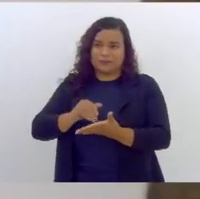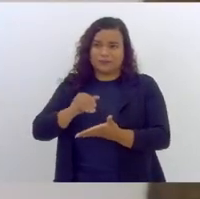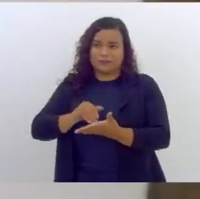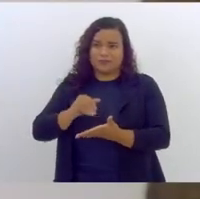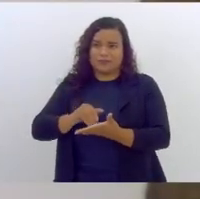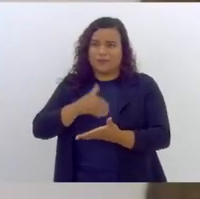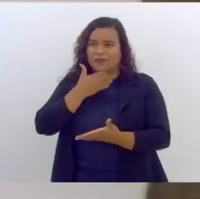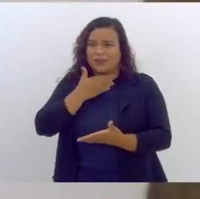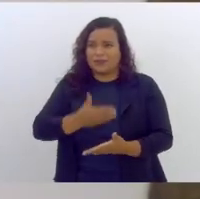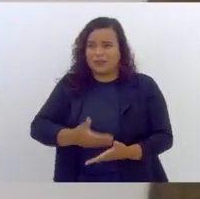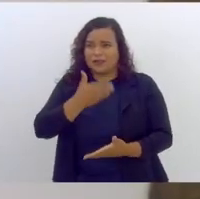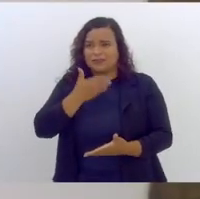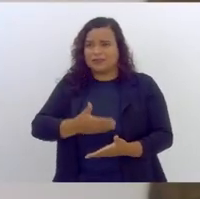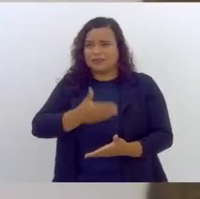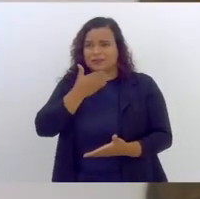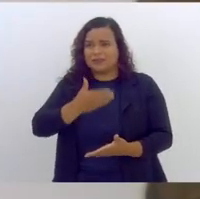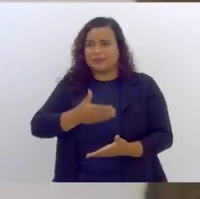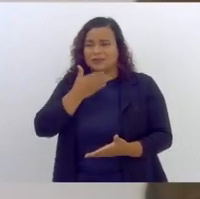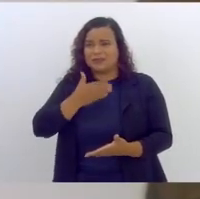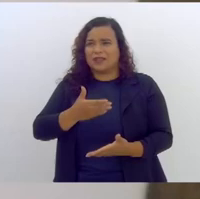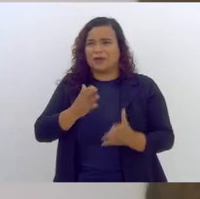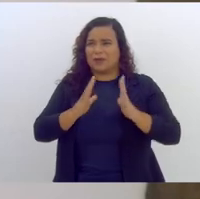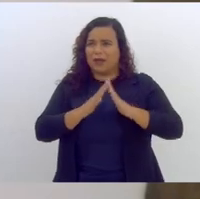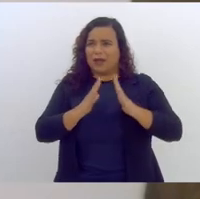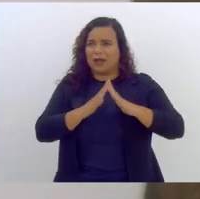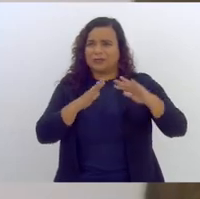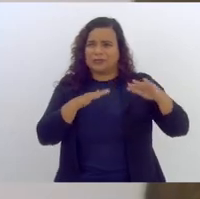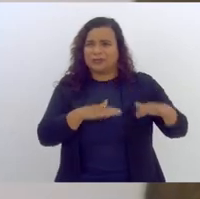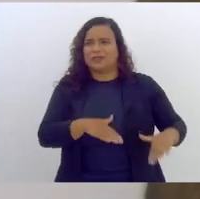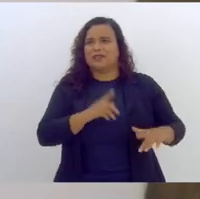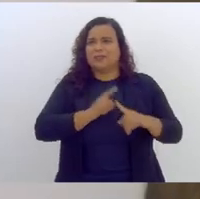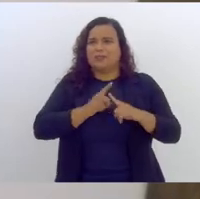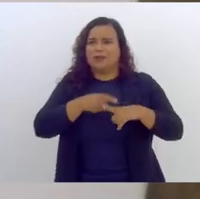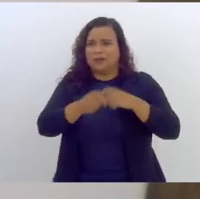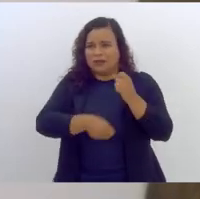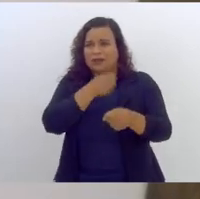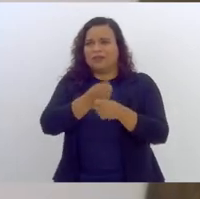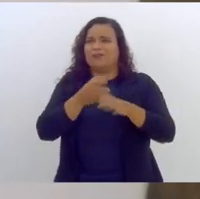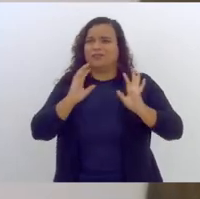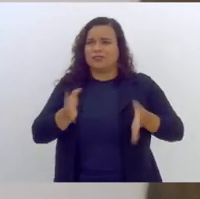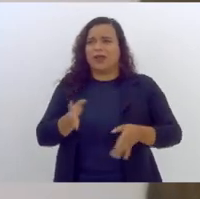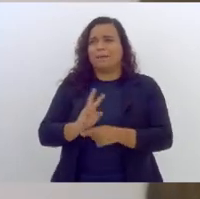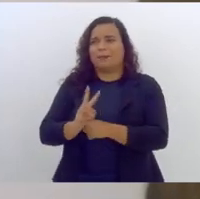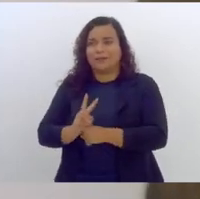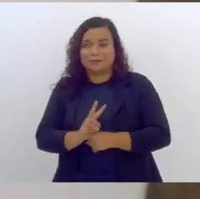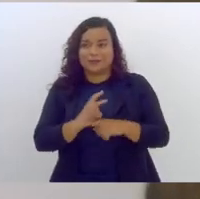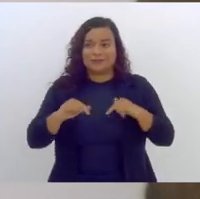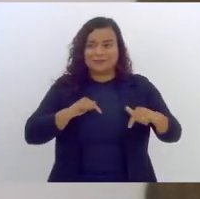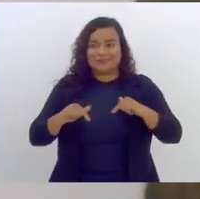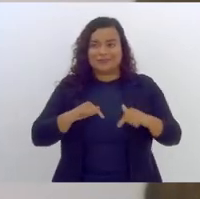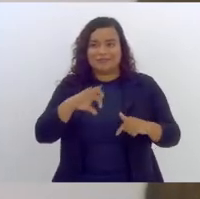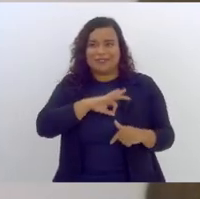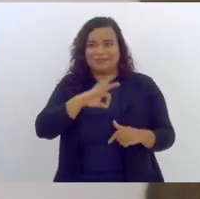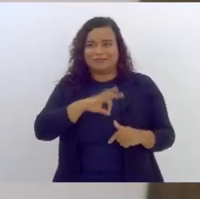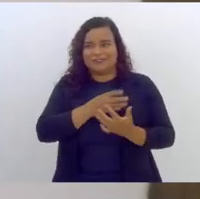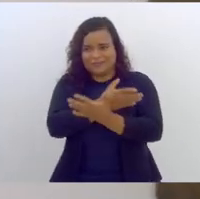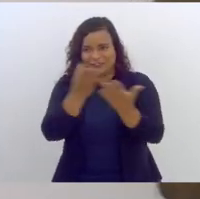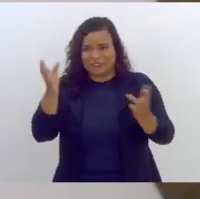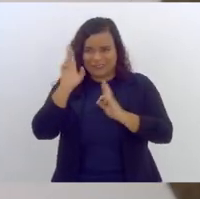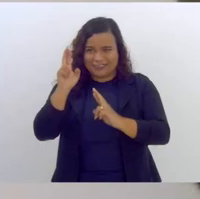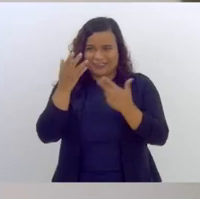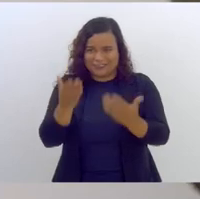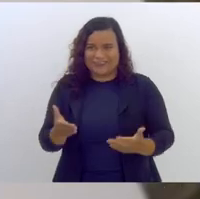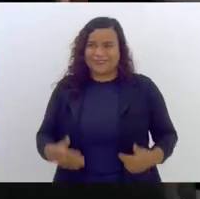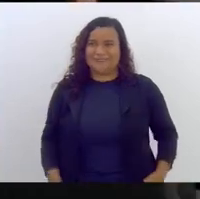Natal que eles pudessem passar em casa que no ano que vem que já estivessem de plantão Então isso é que eu vou desejar para vocês